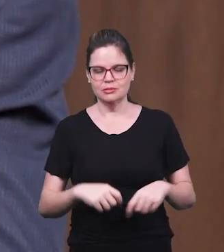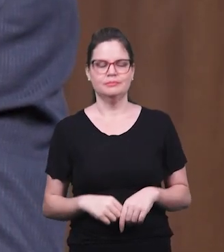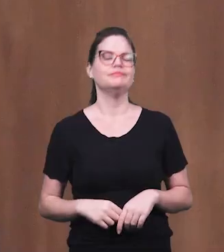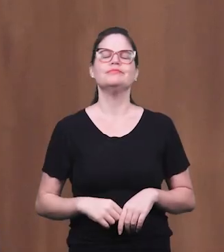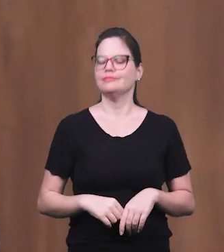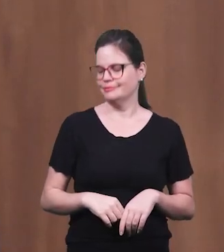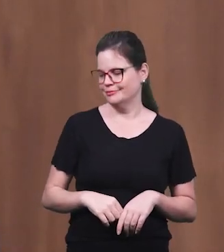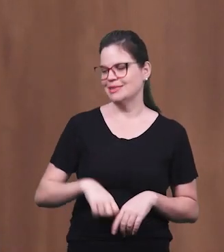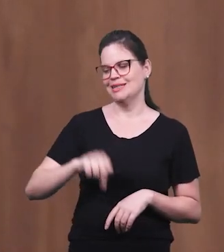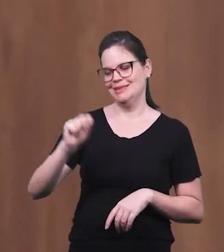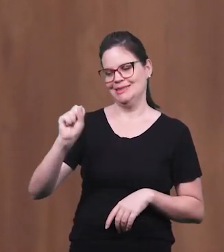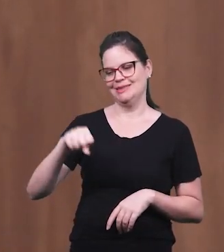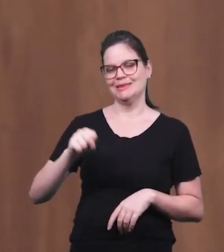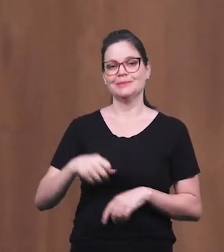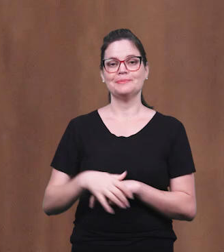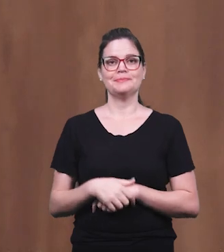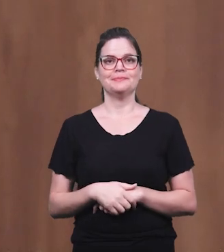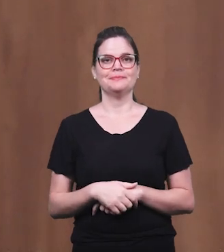Sim.